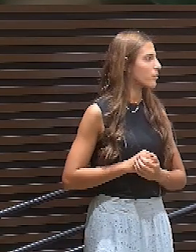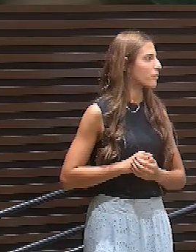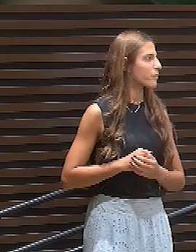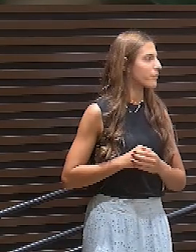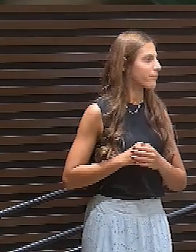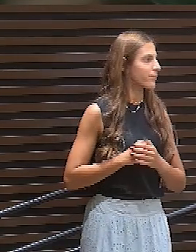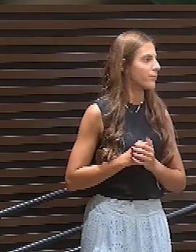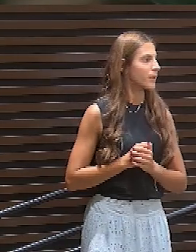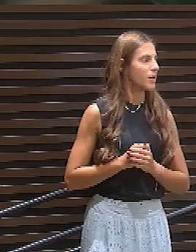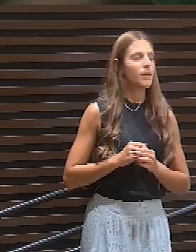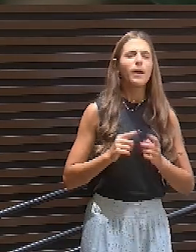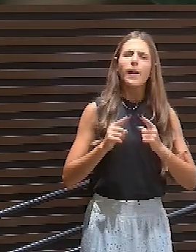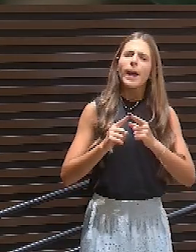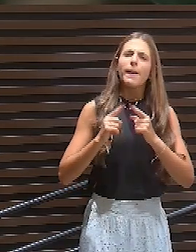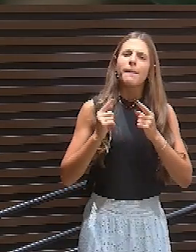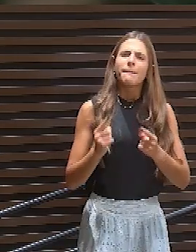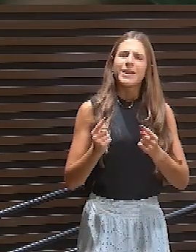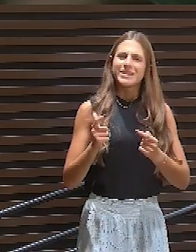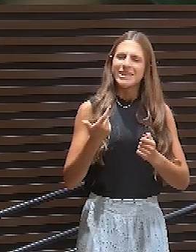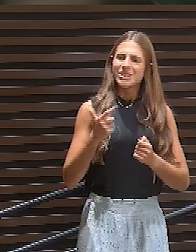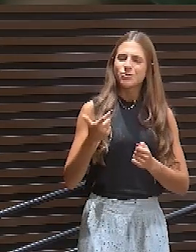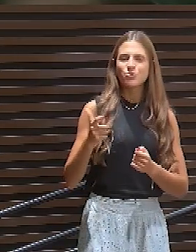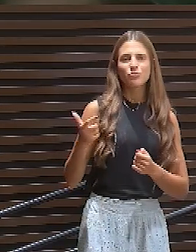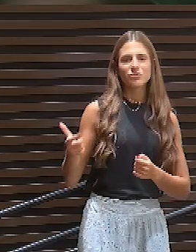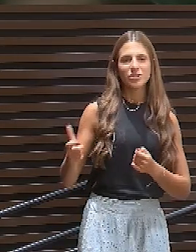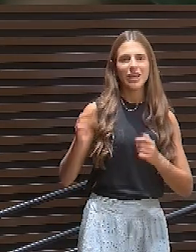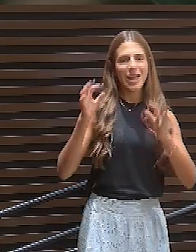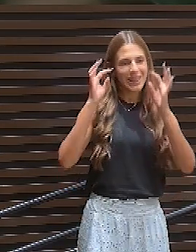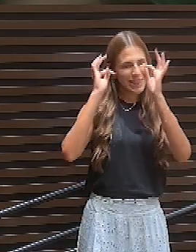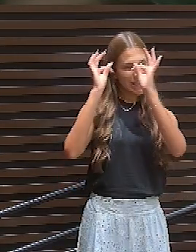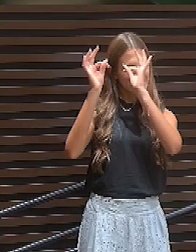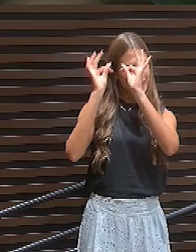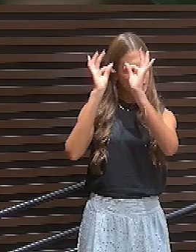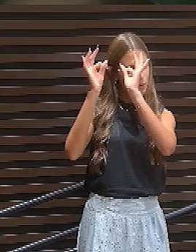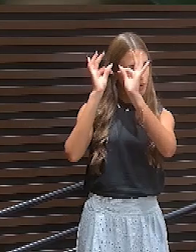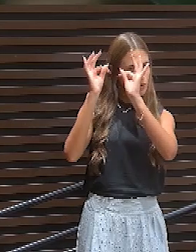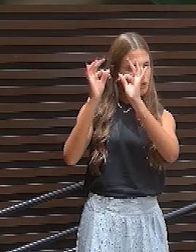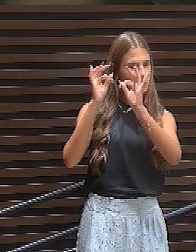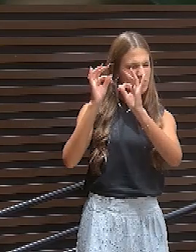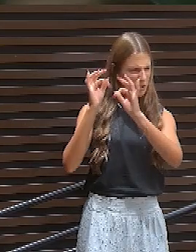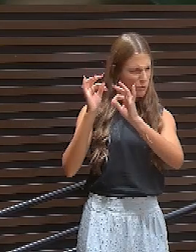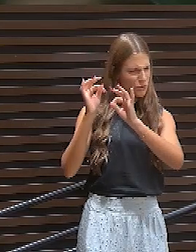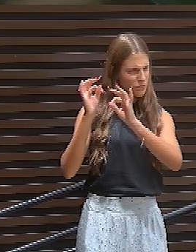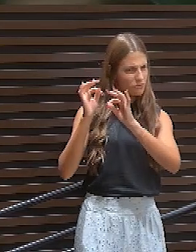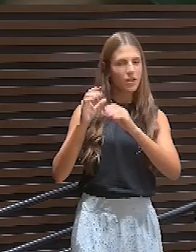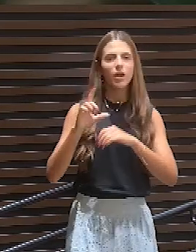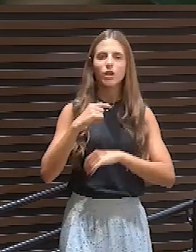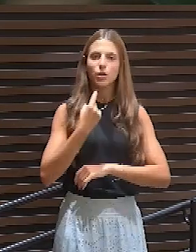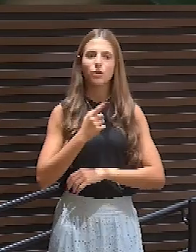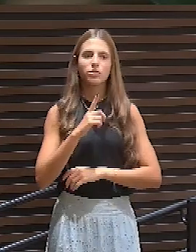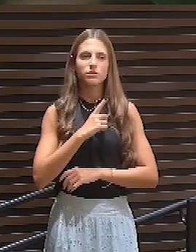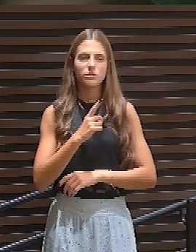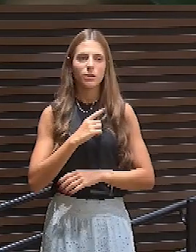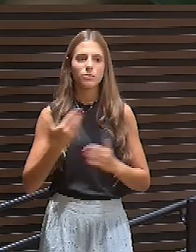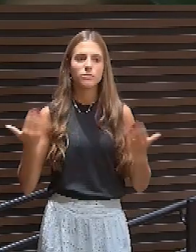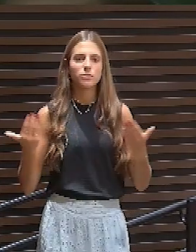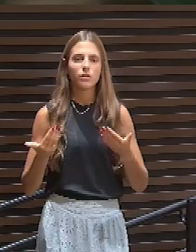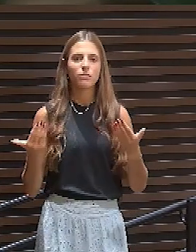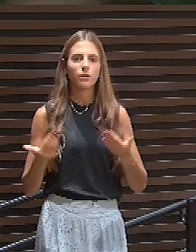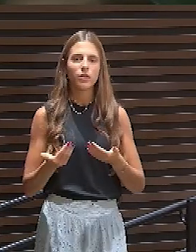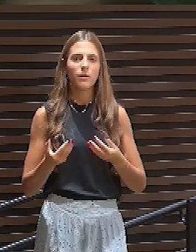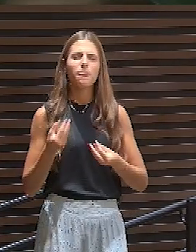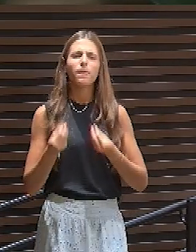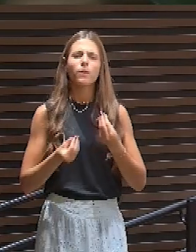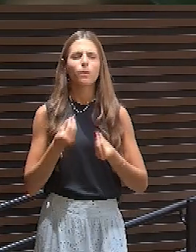ele não tinha tecnologia que nós temos agora. Como é que foi? Eu